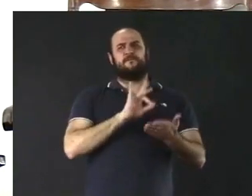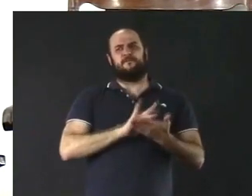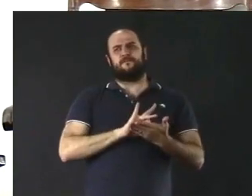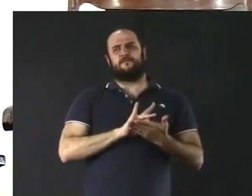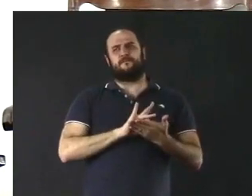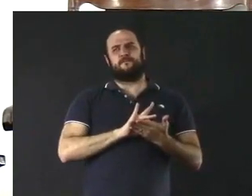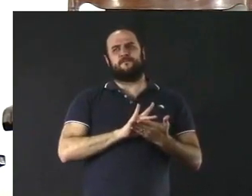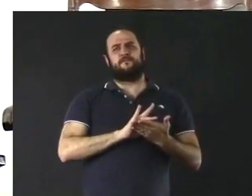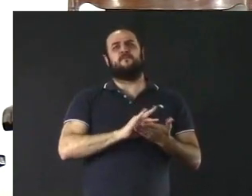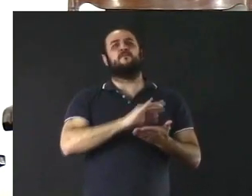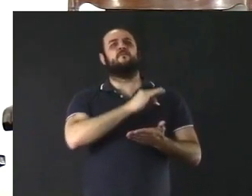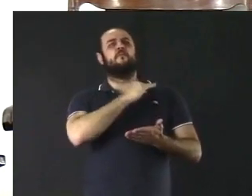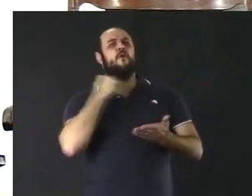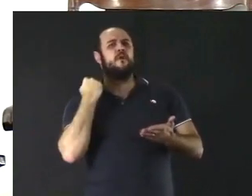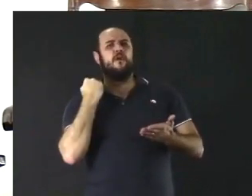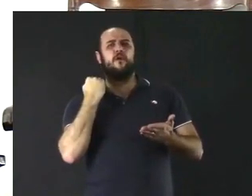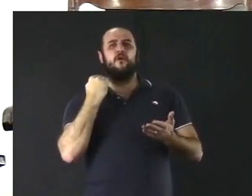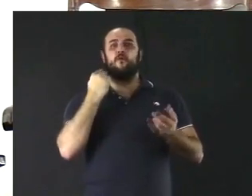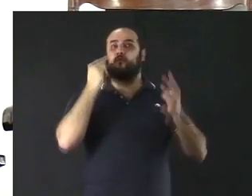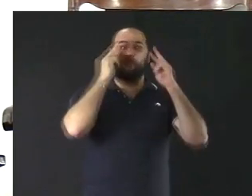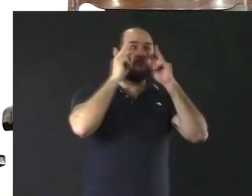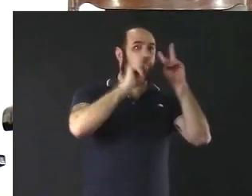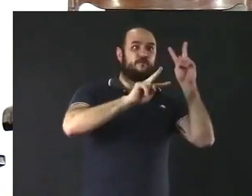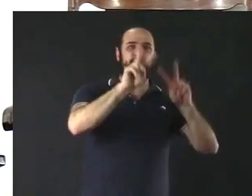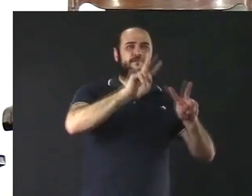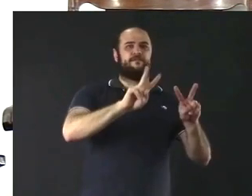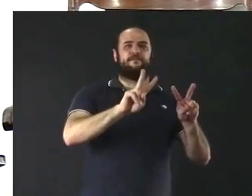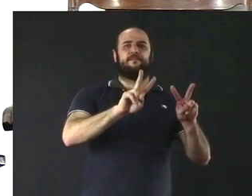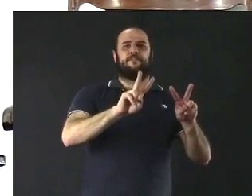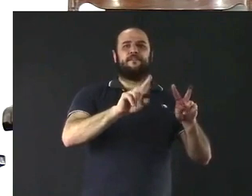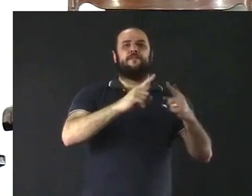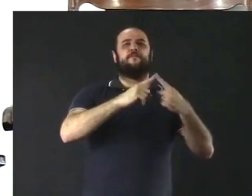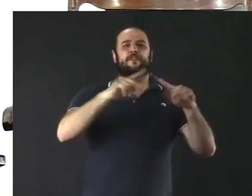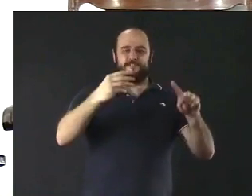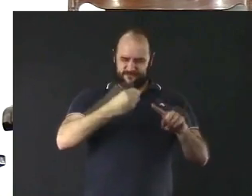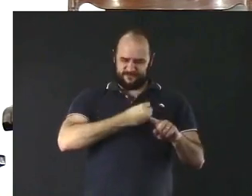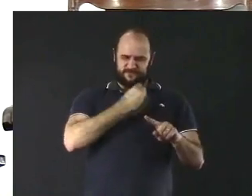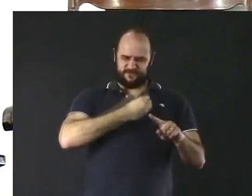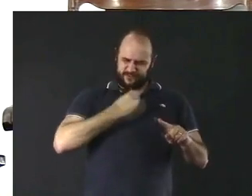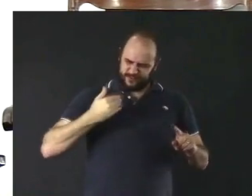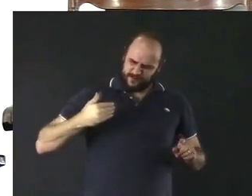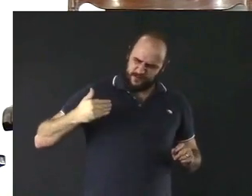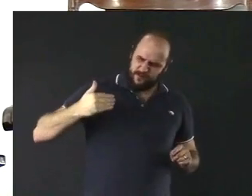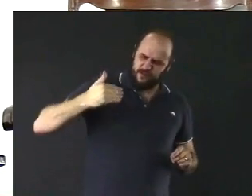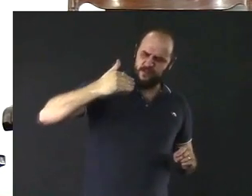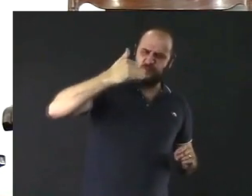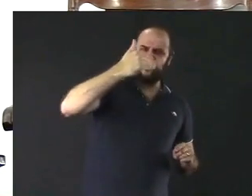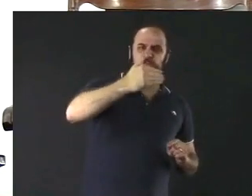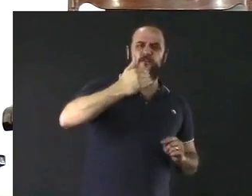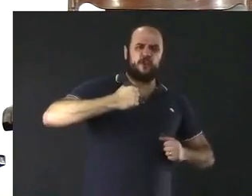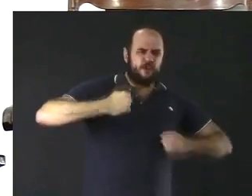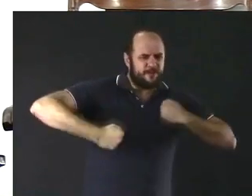morreu sem vê-la, mas viveu toda a sua maratona